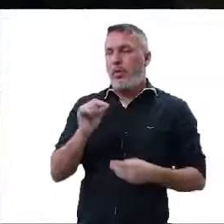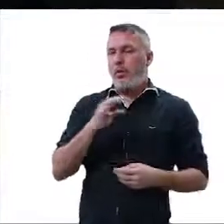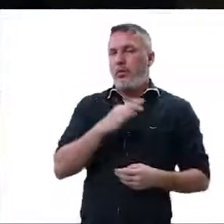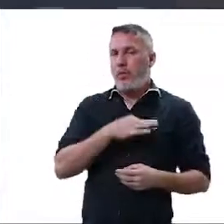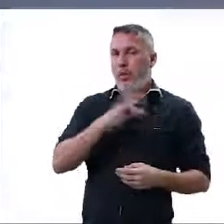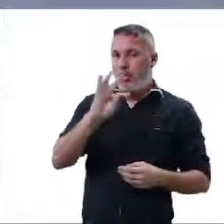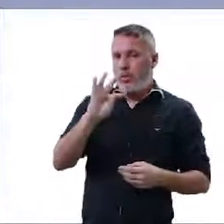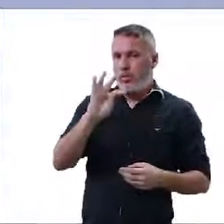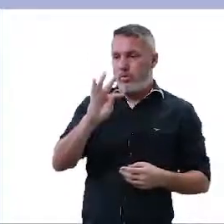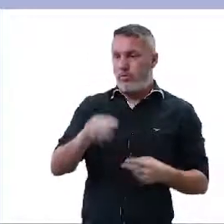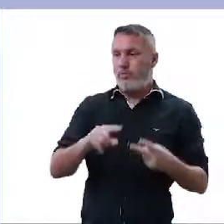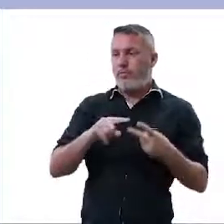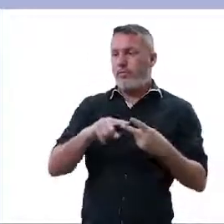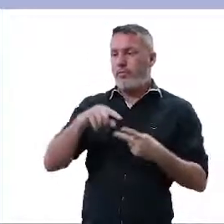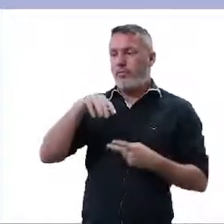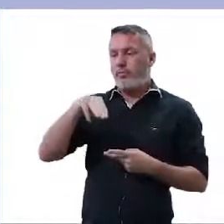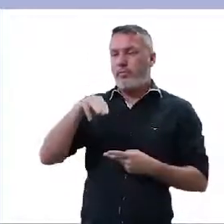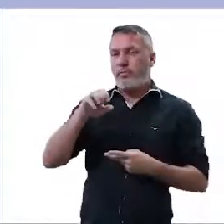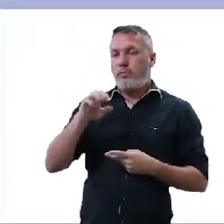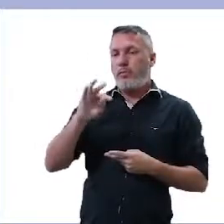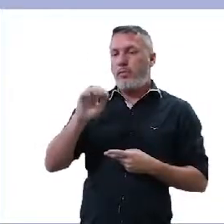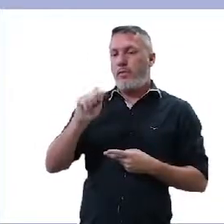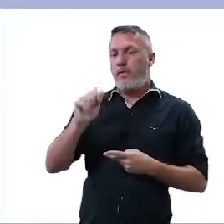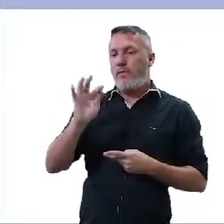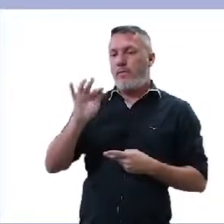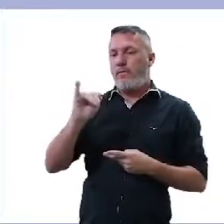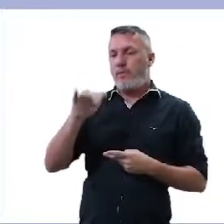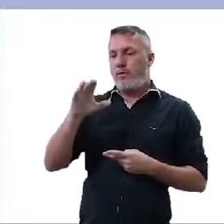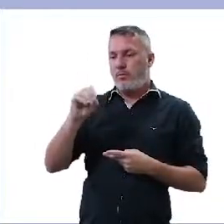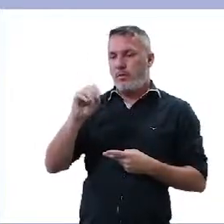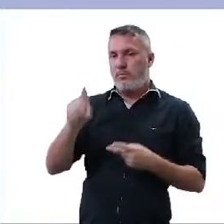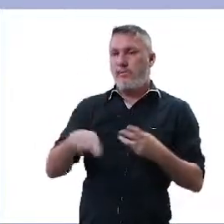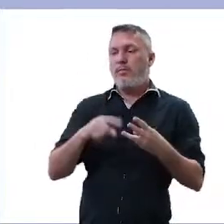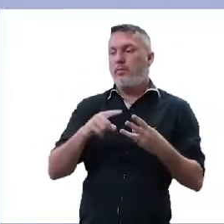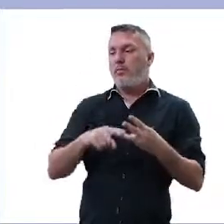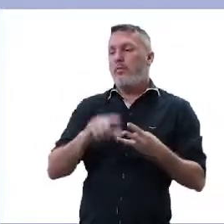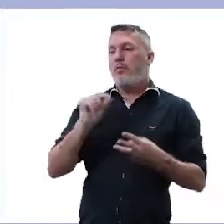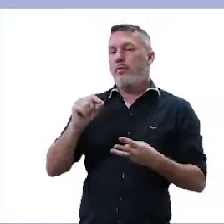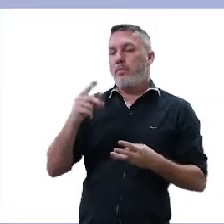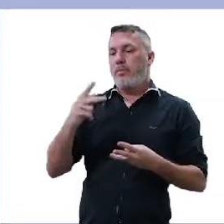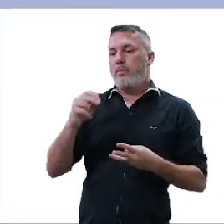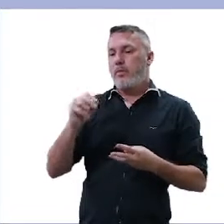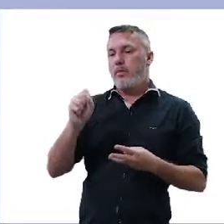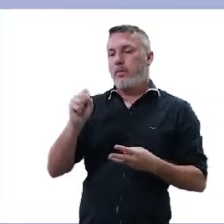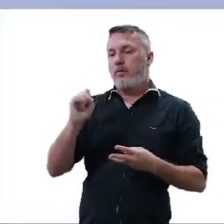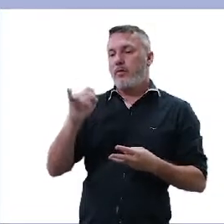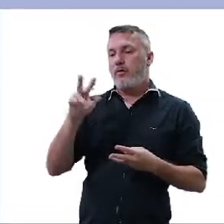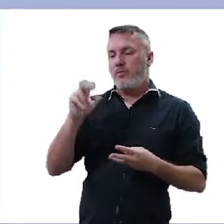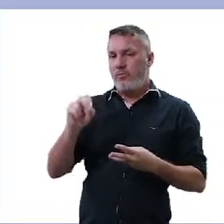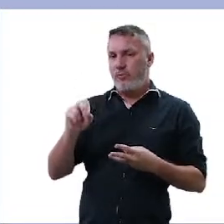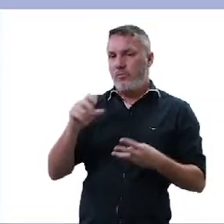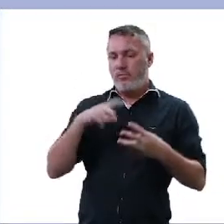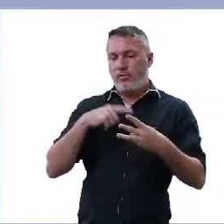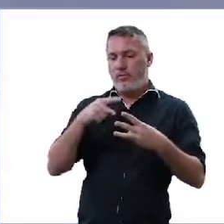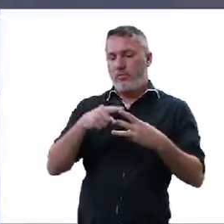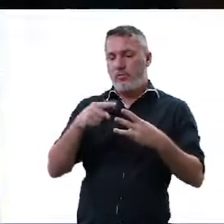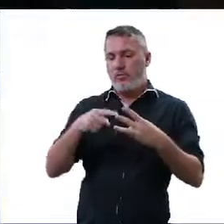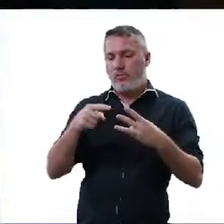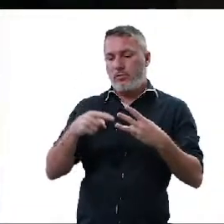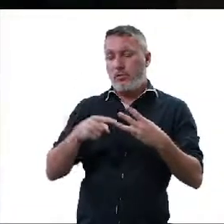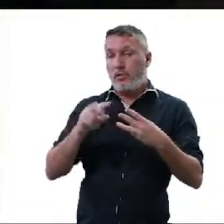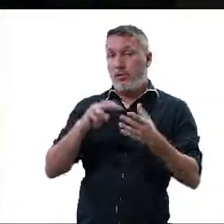o estágio metafísico e o estágio positivo. Esses 3 estágios correspondem à evolução